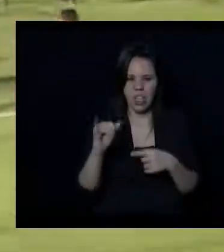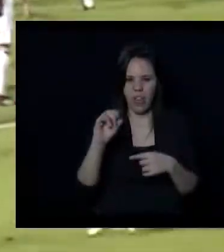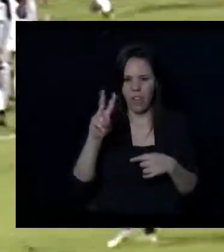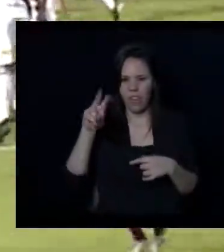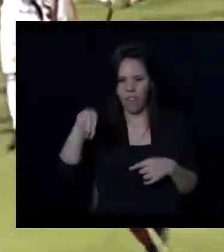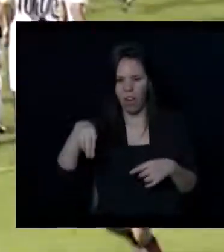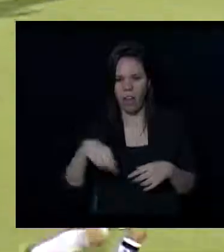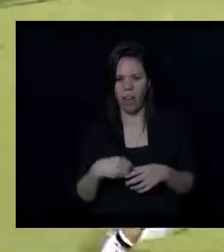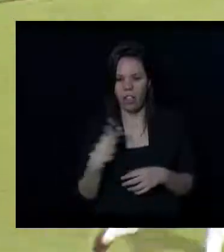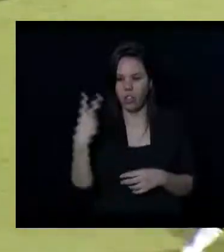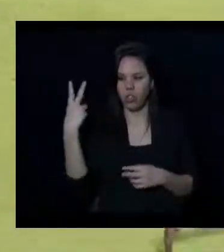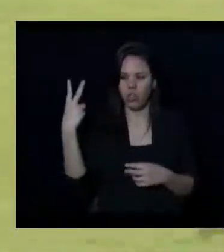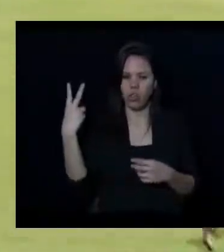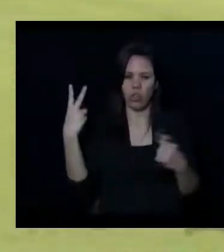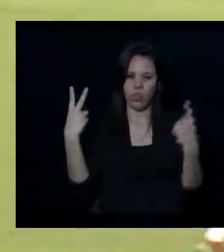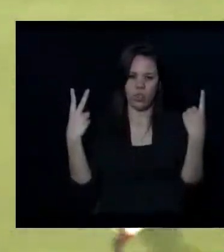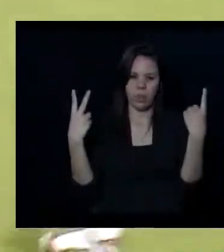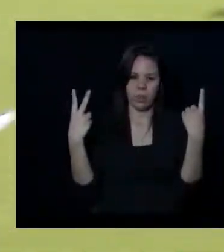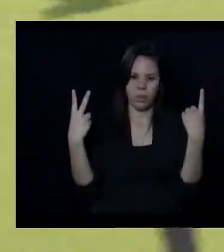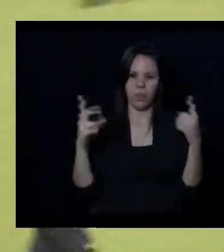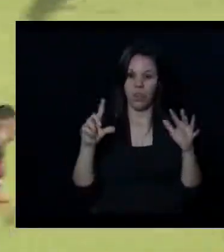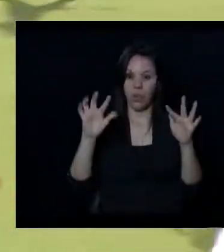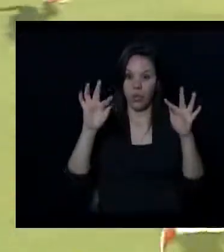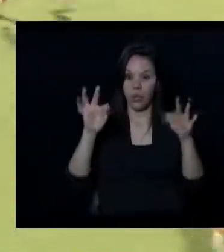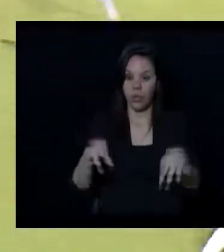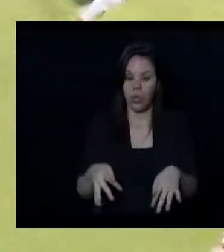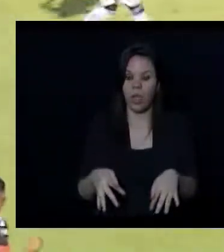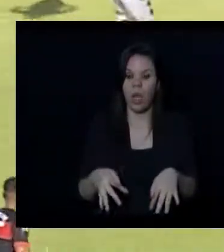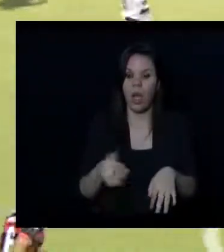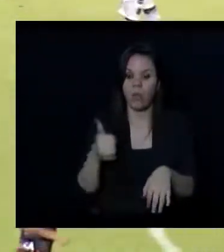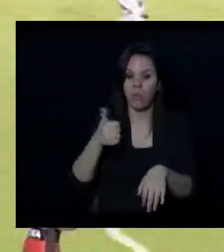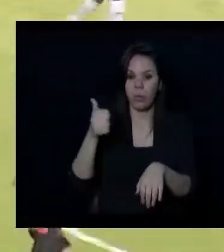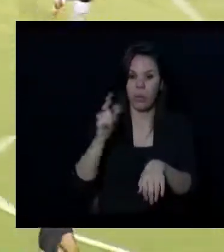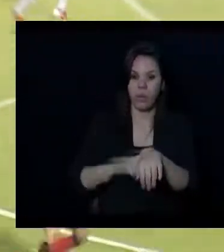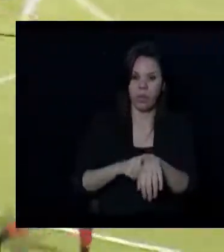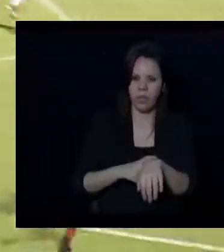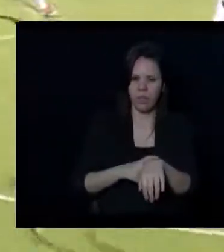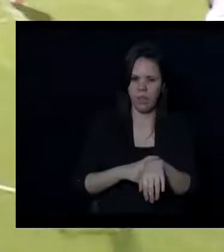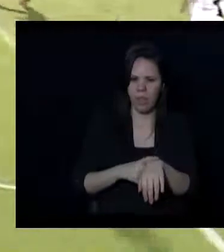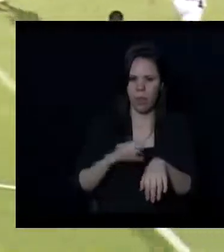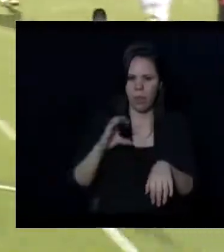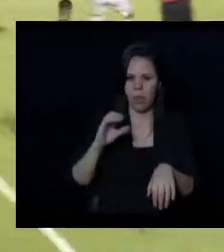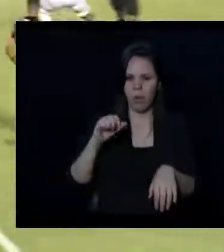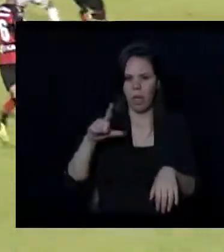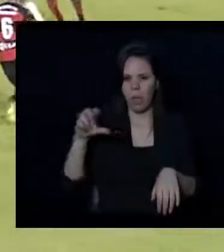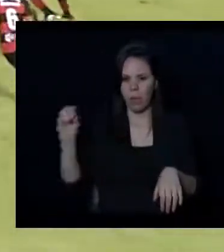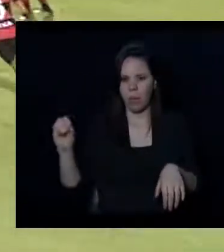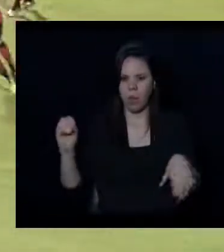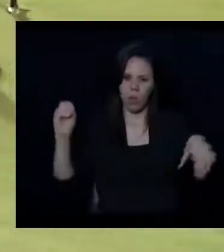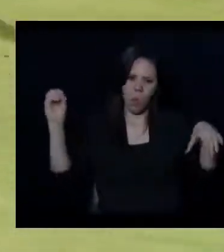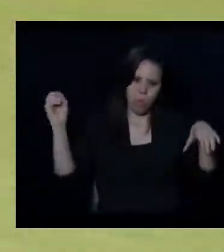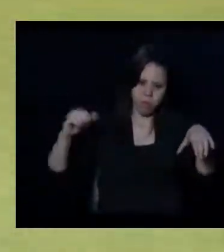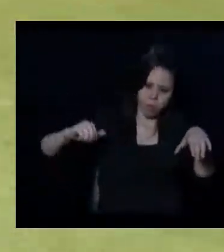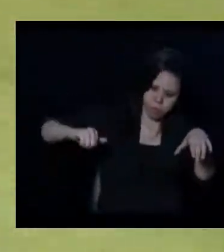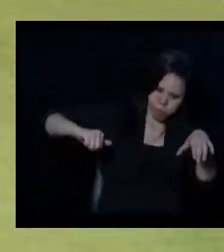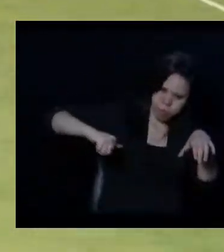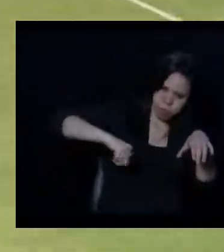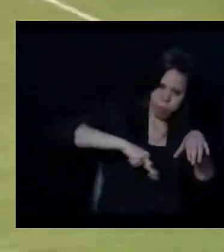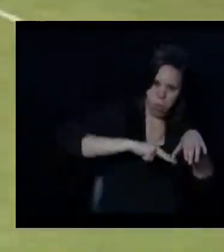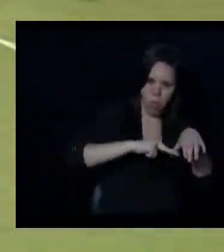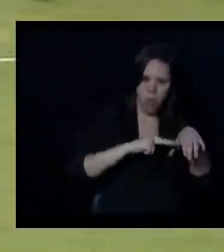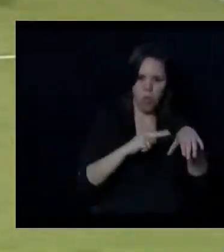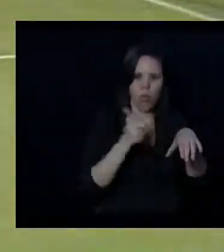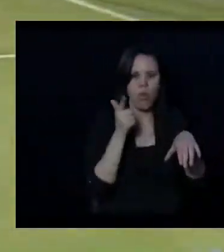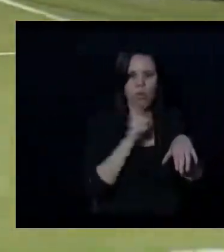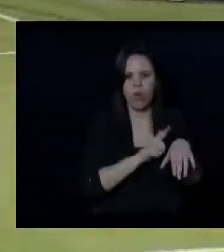2-1. Só que no final do primeiro tempo, Camilo chutou. O goleiro deu rebote e Roger, na pequena área,